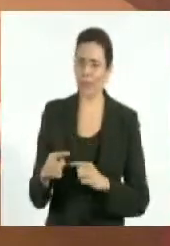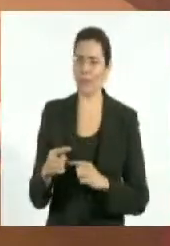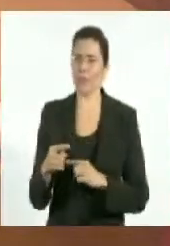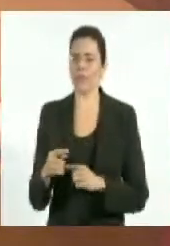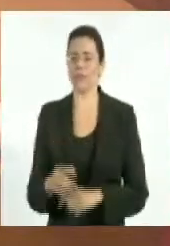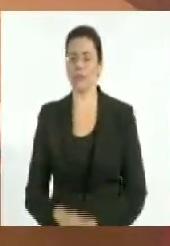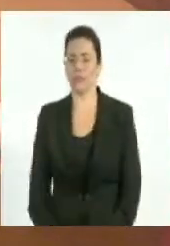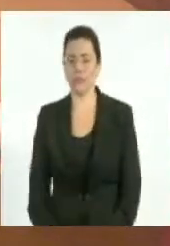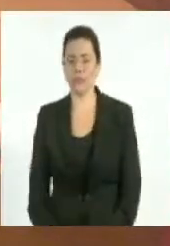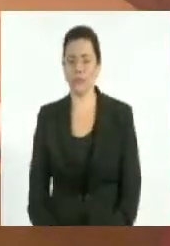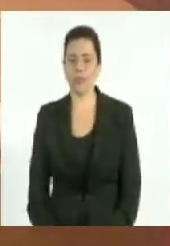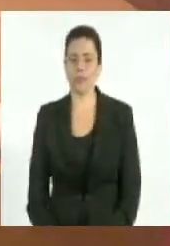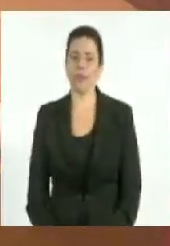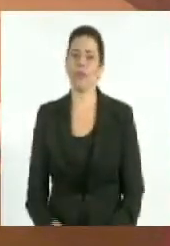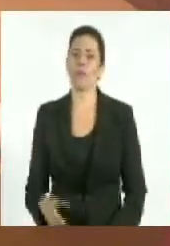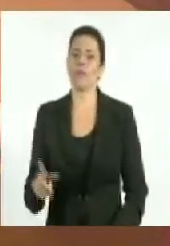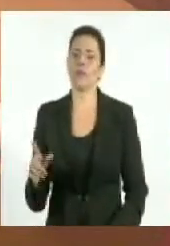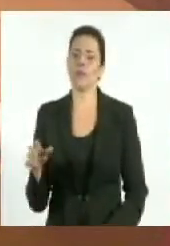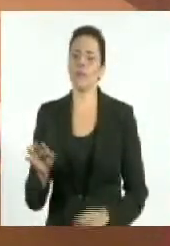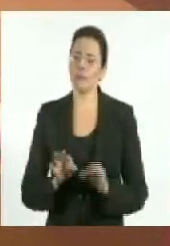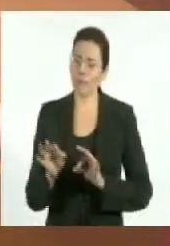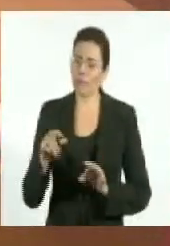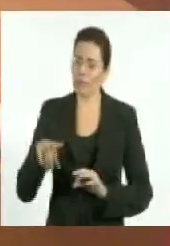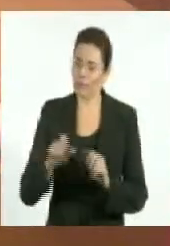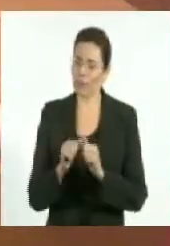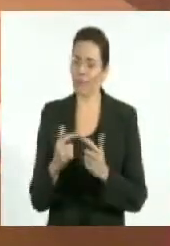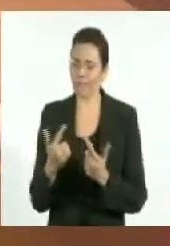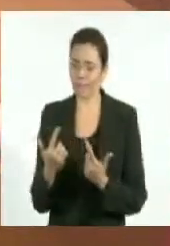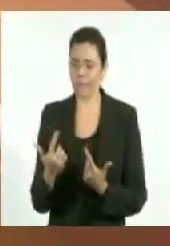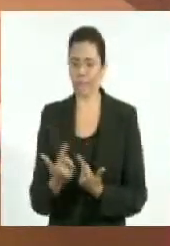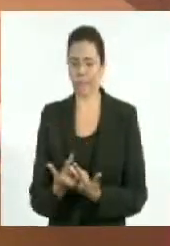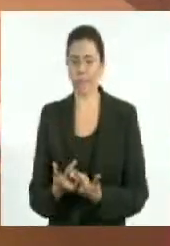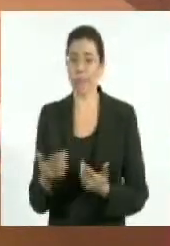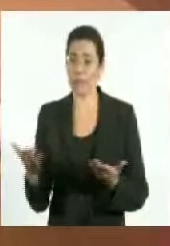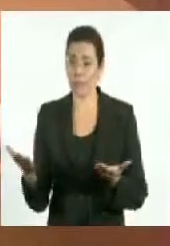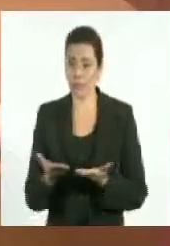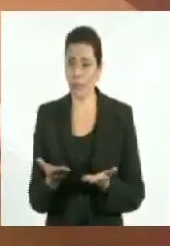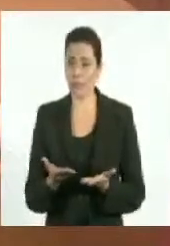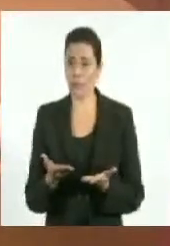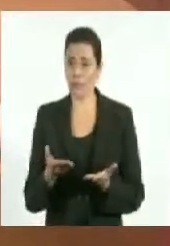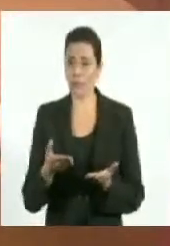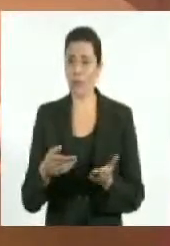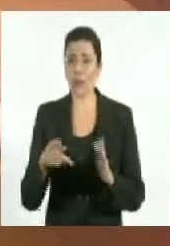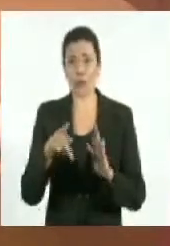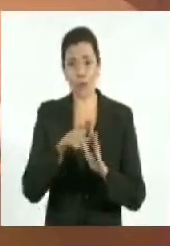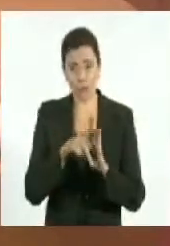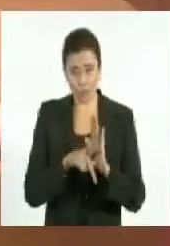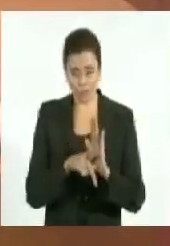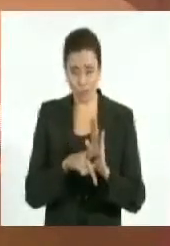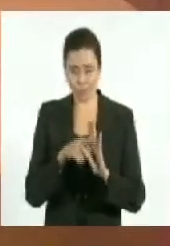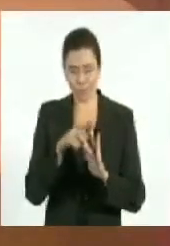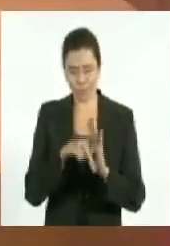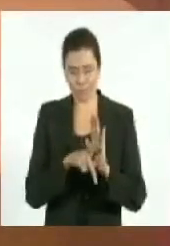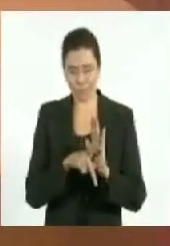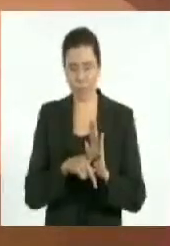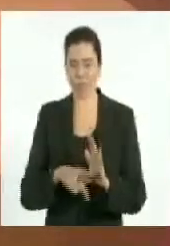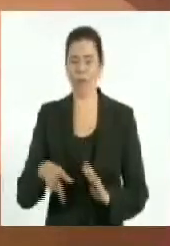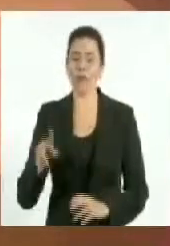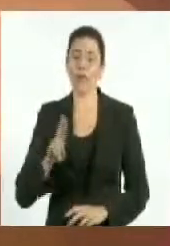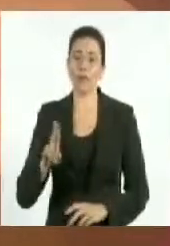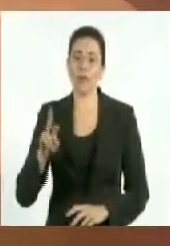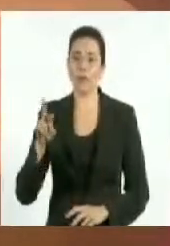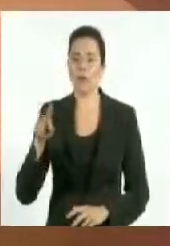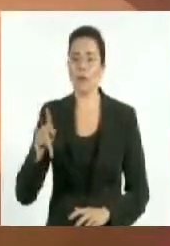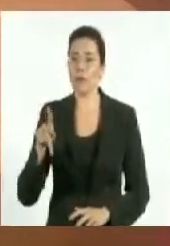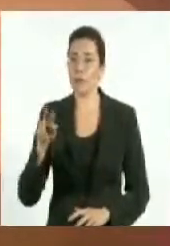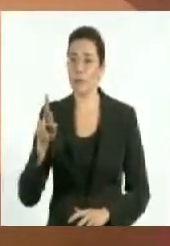com legislando aqui nessa casa. Hoje, o projeto Pro Maranhão, e o meu líder Eduardo Brade acabou de